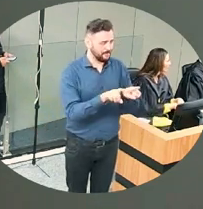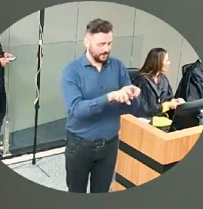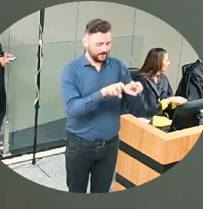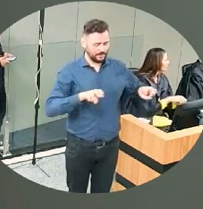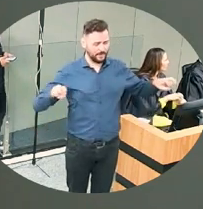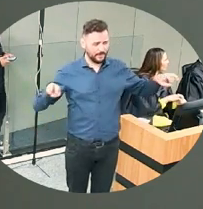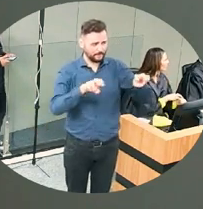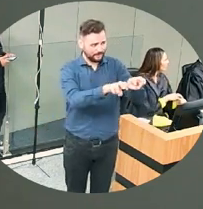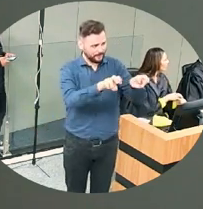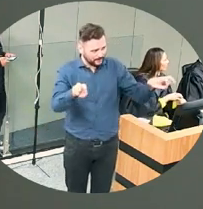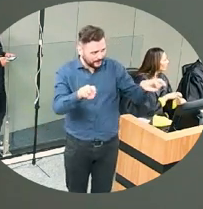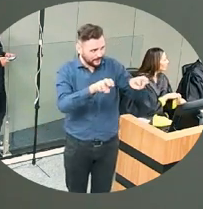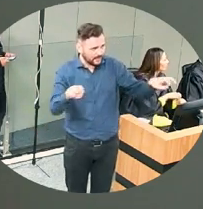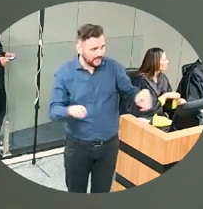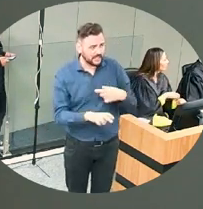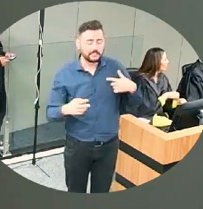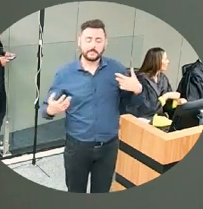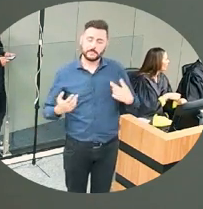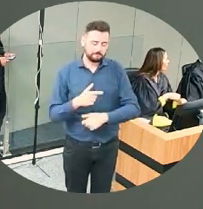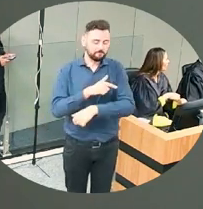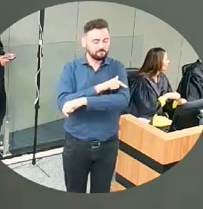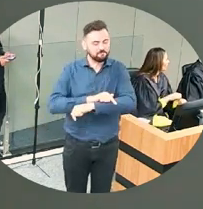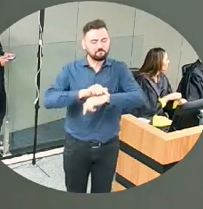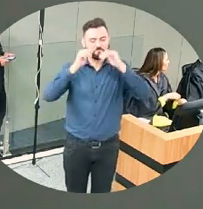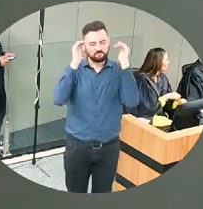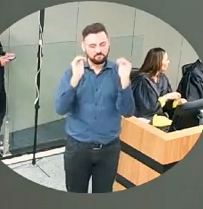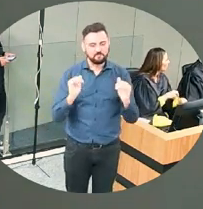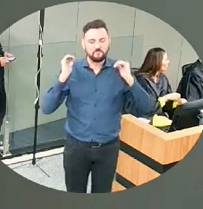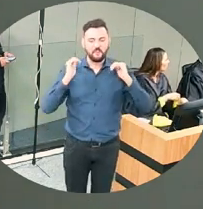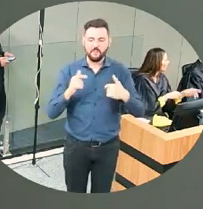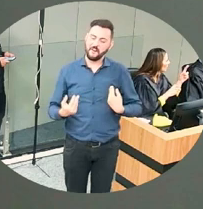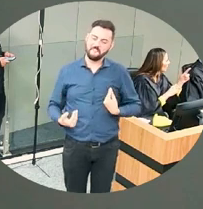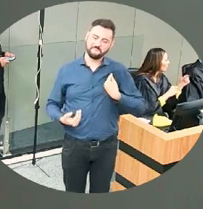seguir nominadas que nos honram com a suas